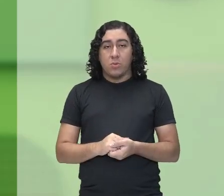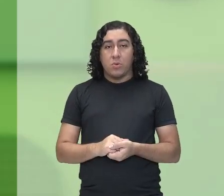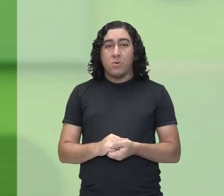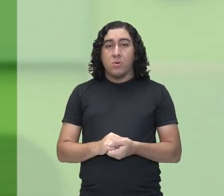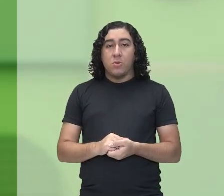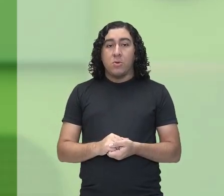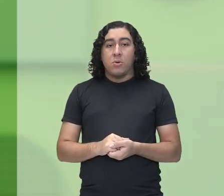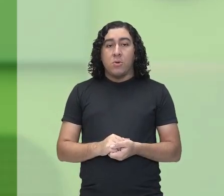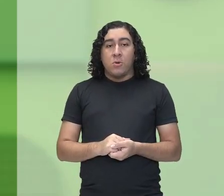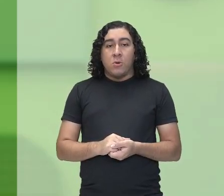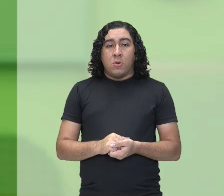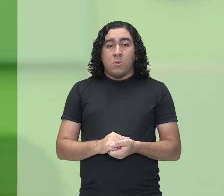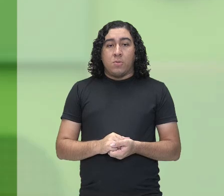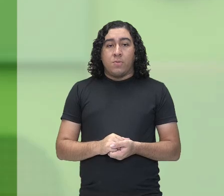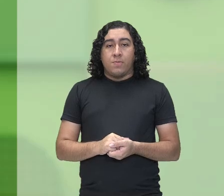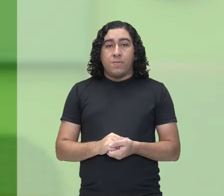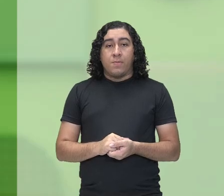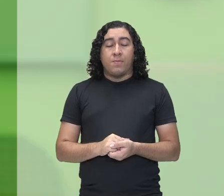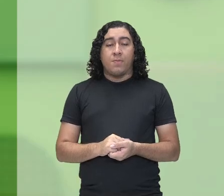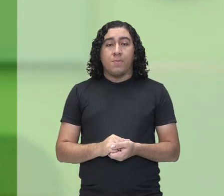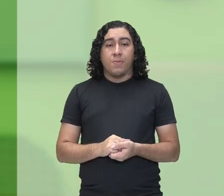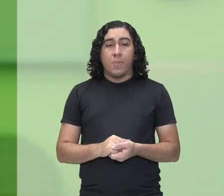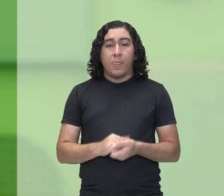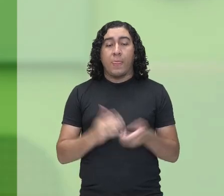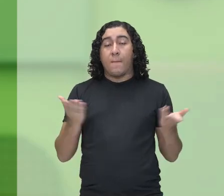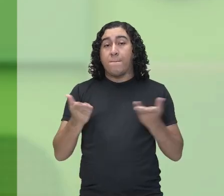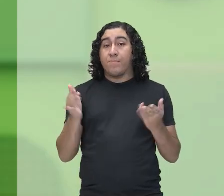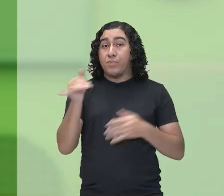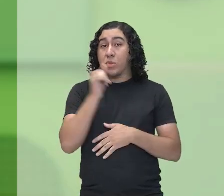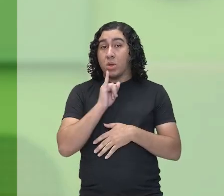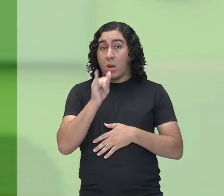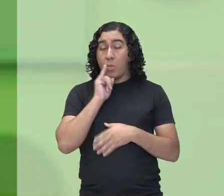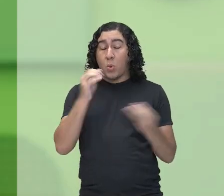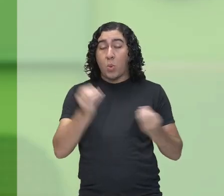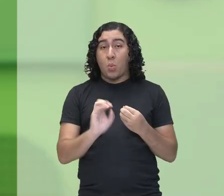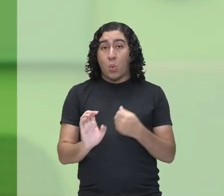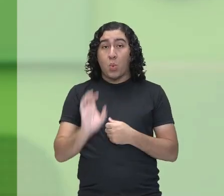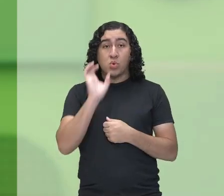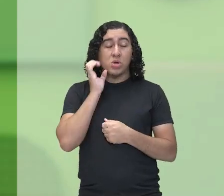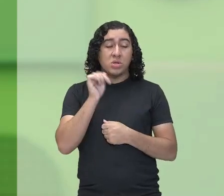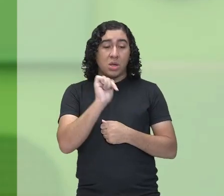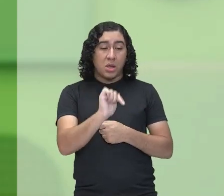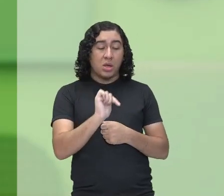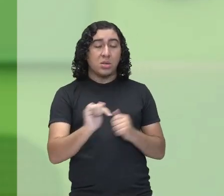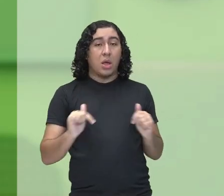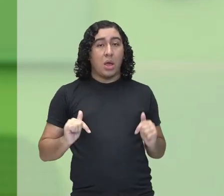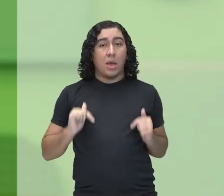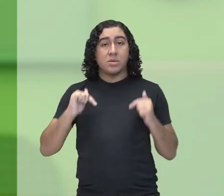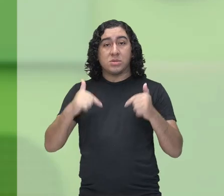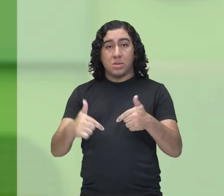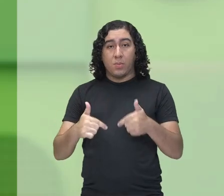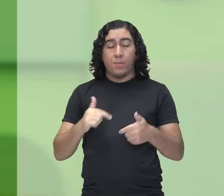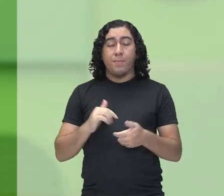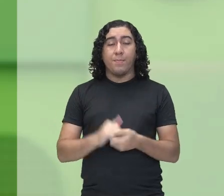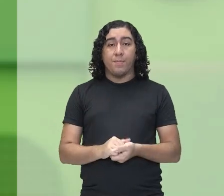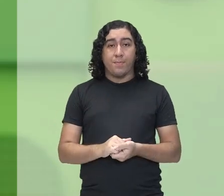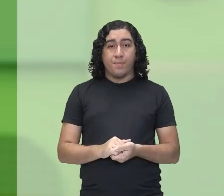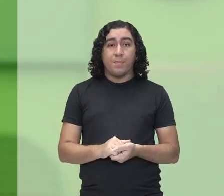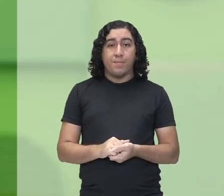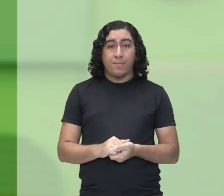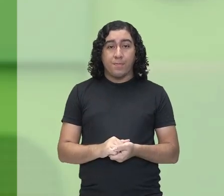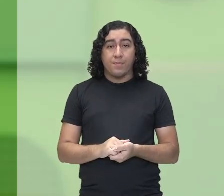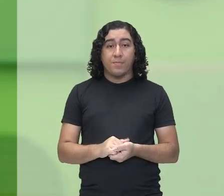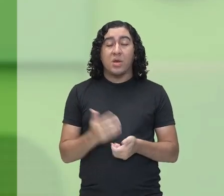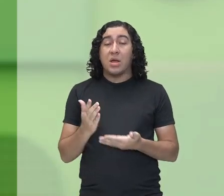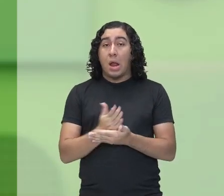decompositores. Então, vamos ver aí um exemplo de como ocorrem essas cadeias alimentares em